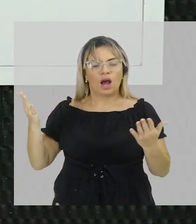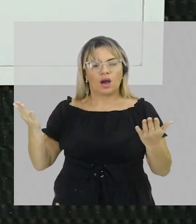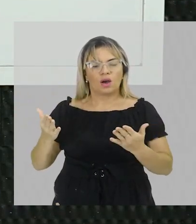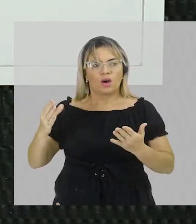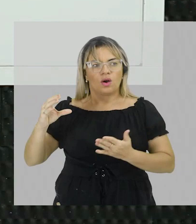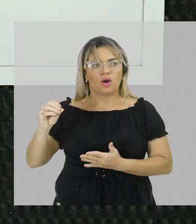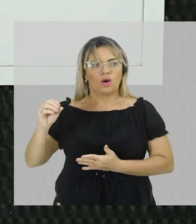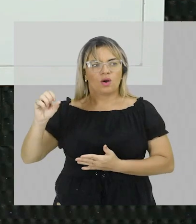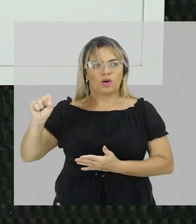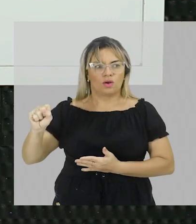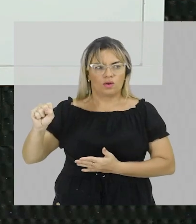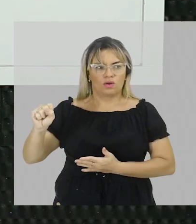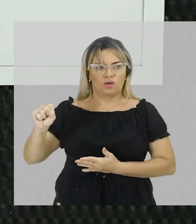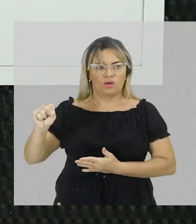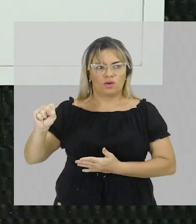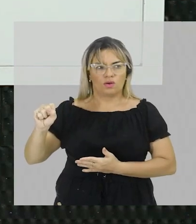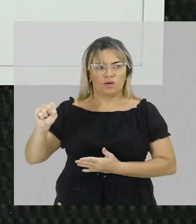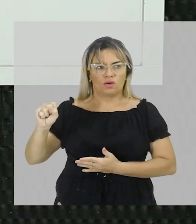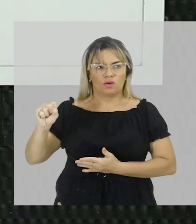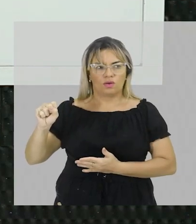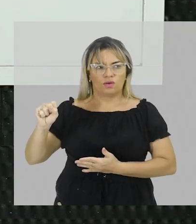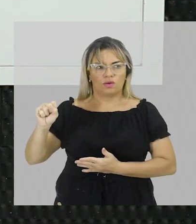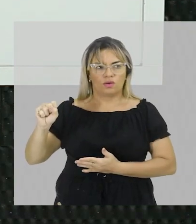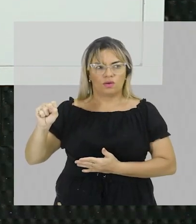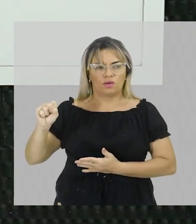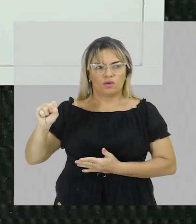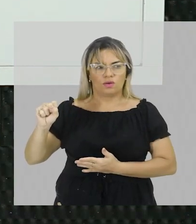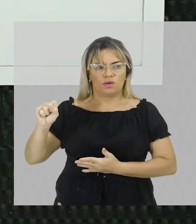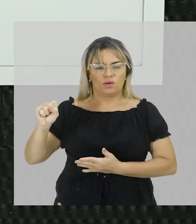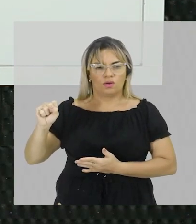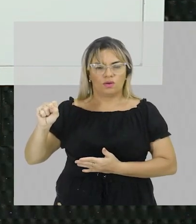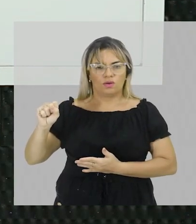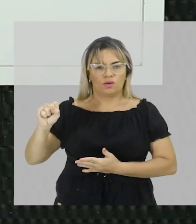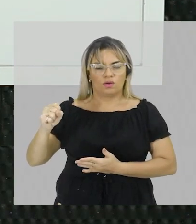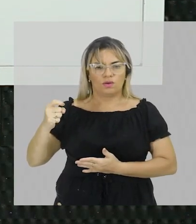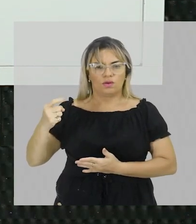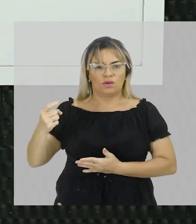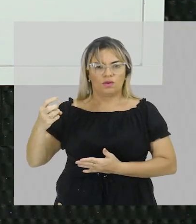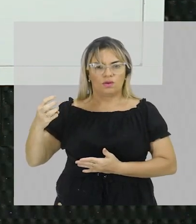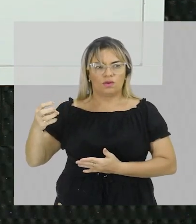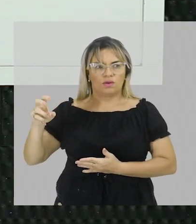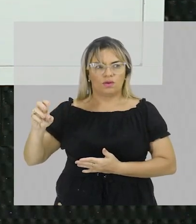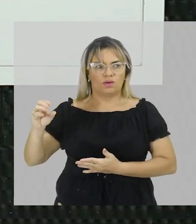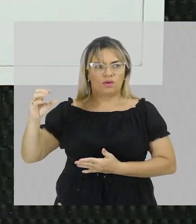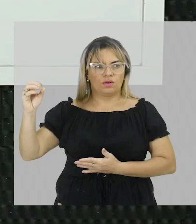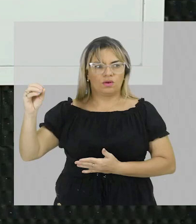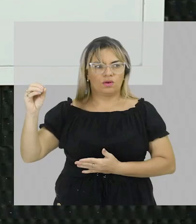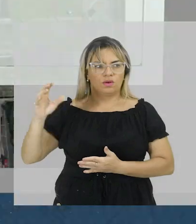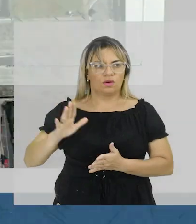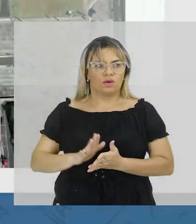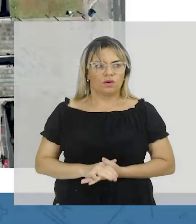2 sobre 2. Porque está no segundo quadrante. Então você coloca aqui menos raiz de 2 sobre 2.